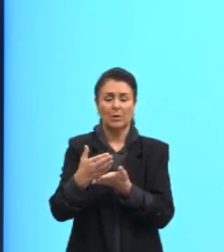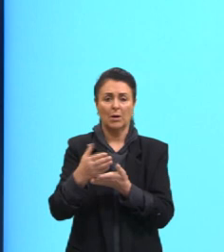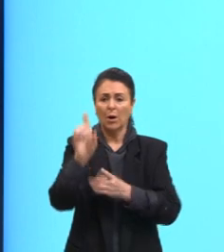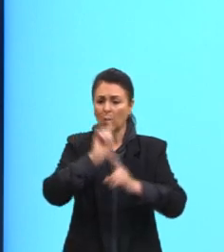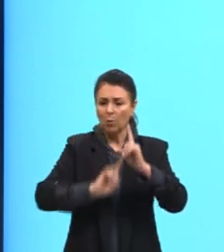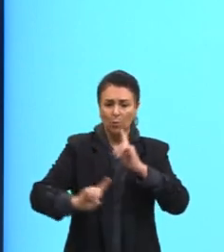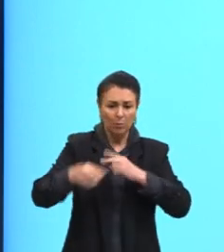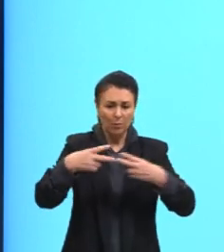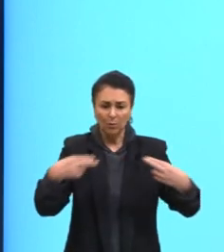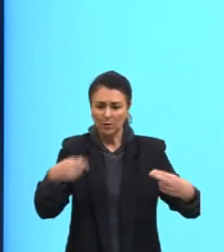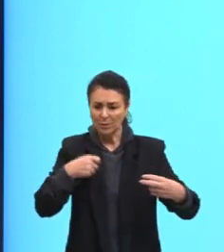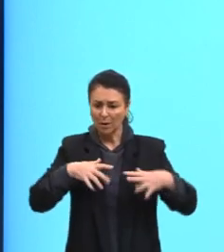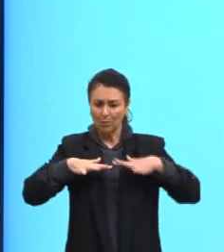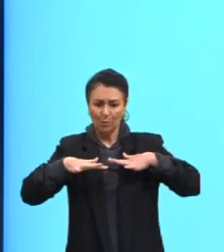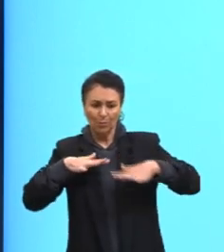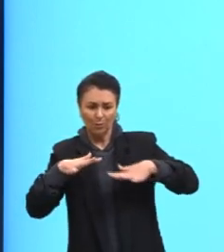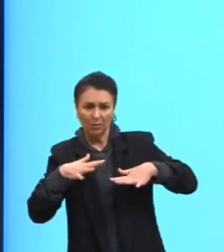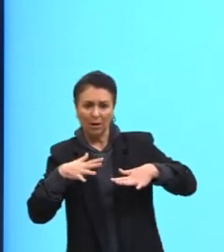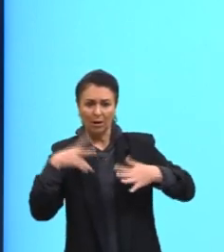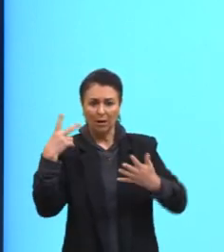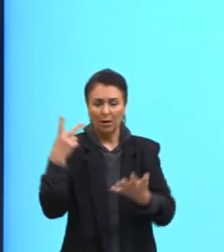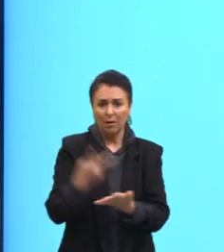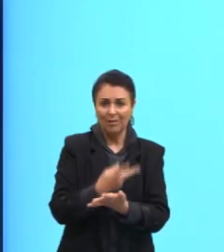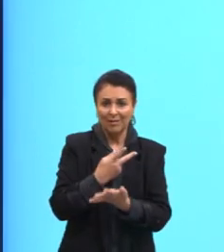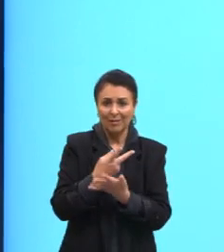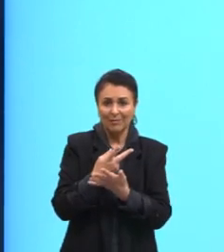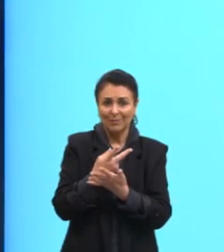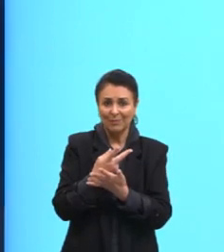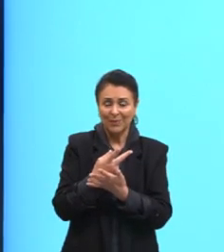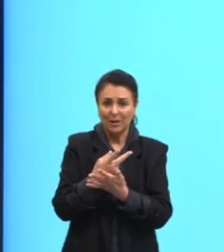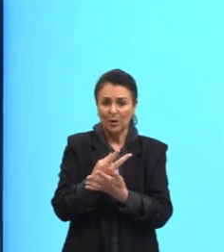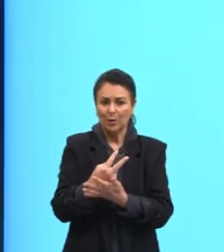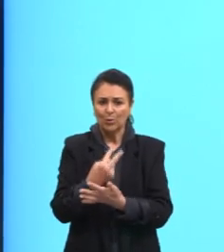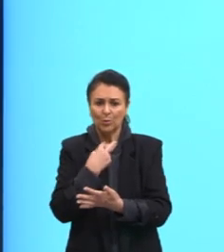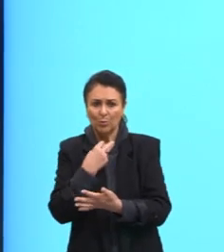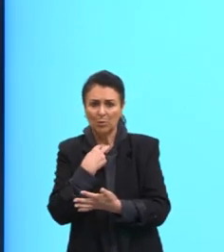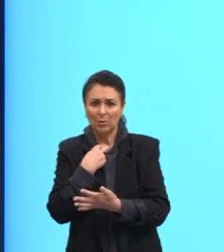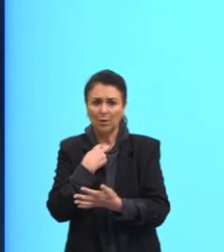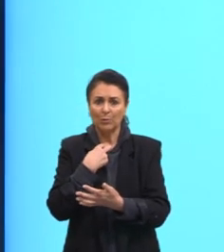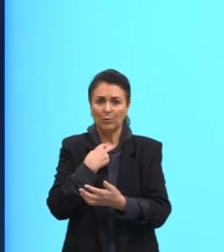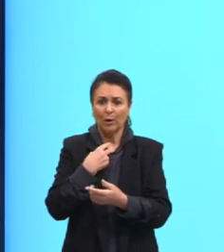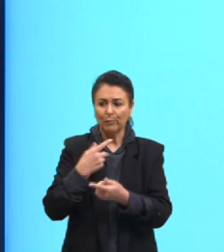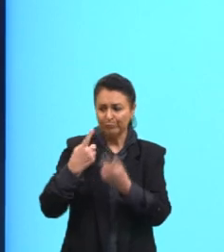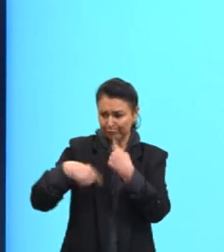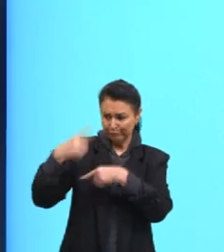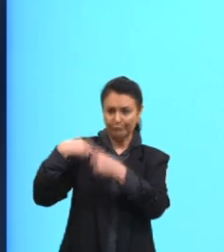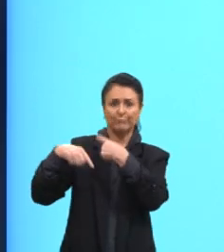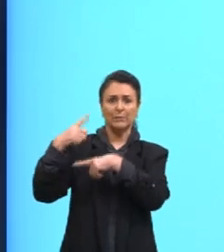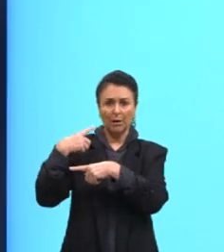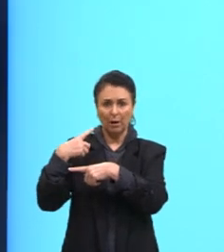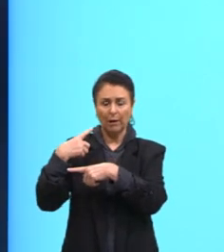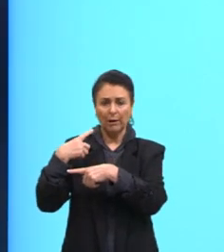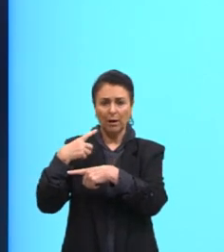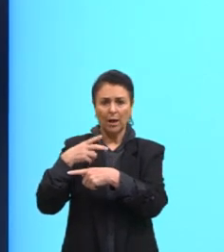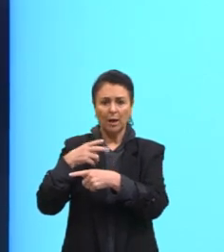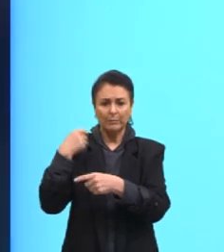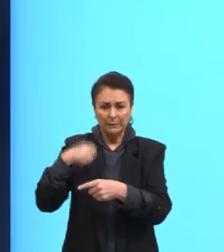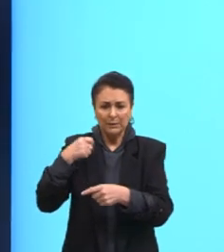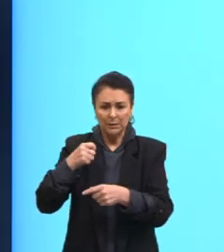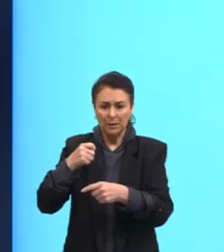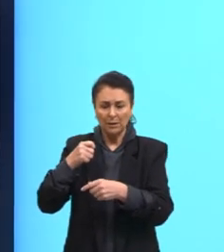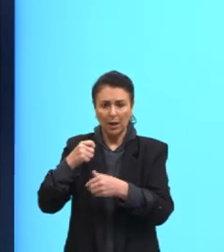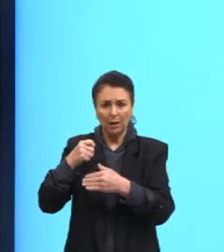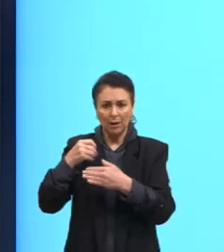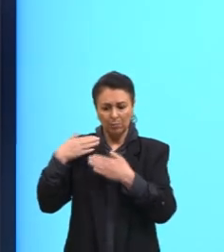algo mova essa causa primeira E aí esse motor imóvel nós não podemos ficar retrocedendo eternamente Então precisamos chegar